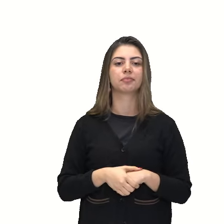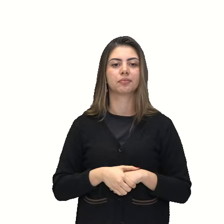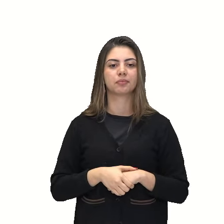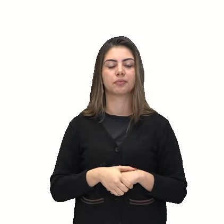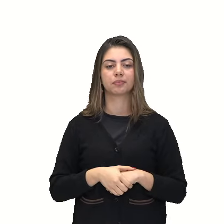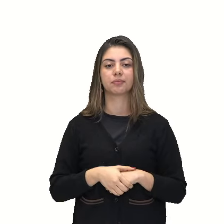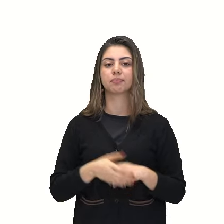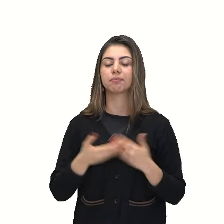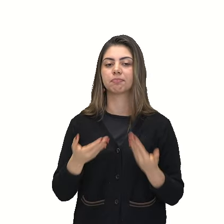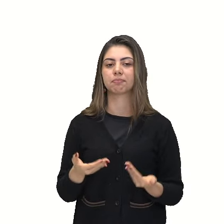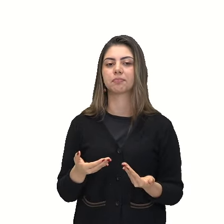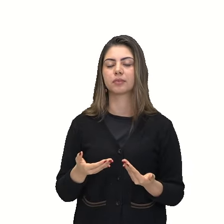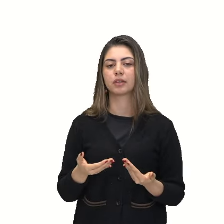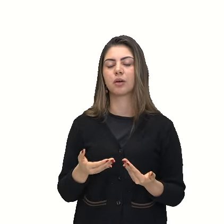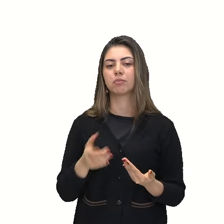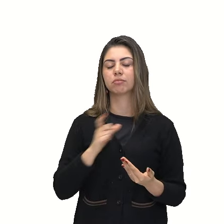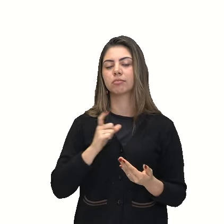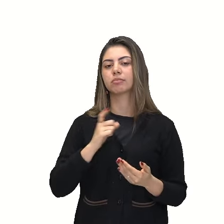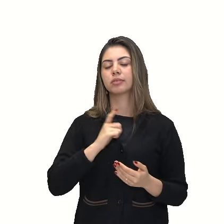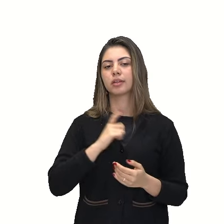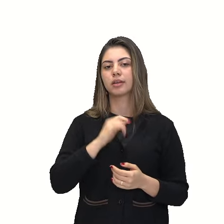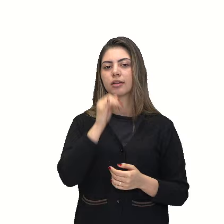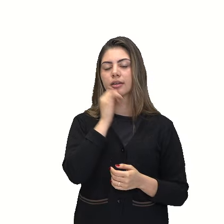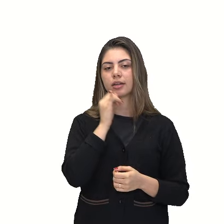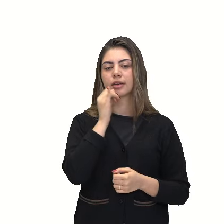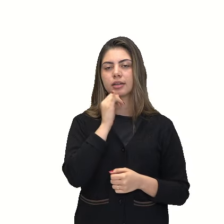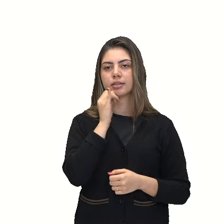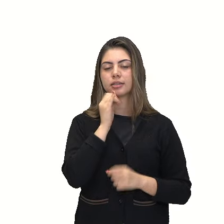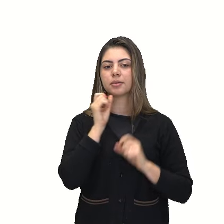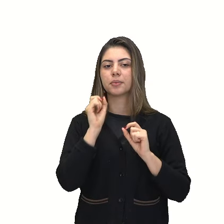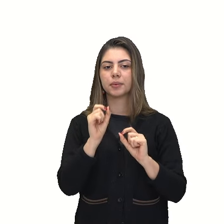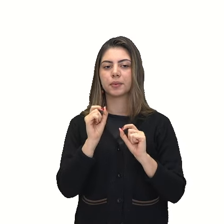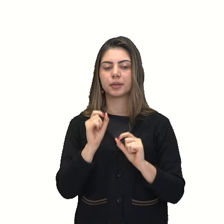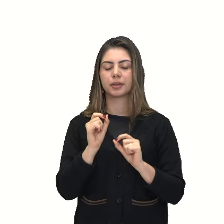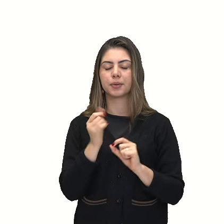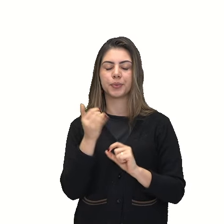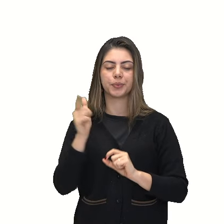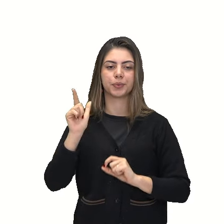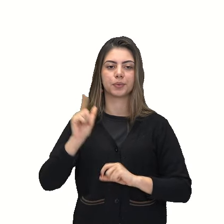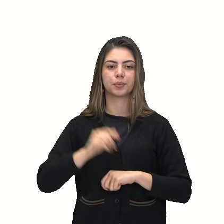Próximo de contudo, nós temos o aluno